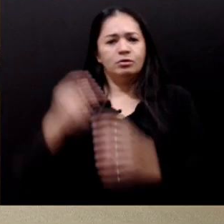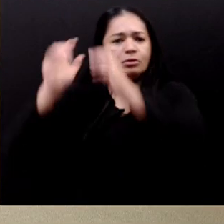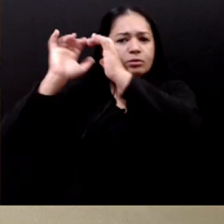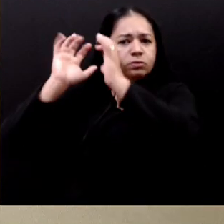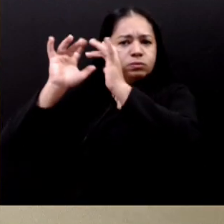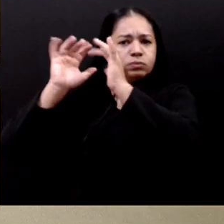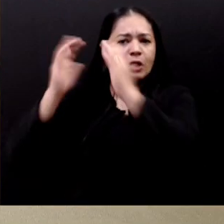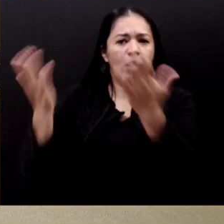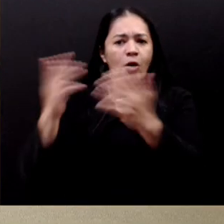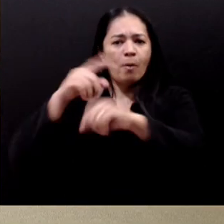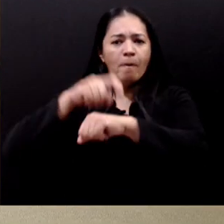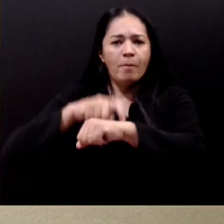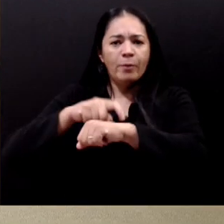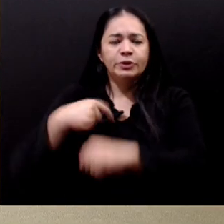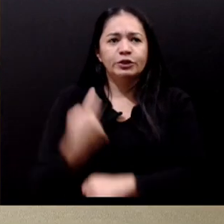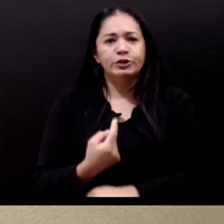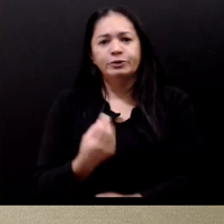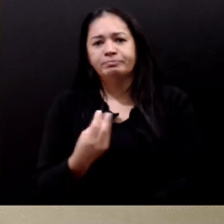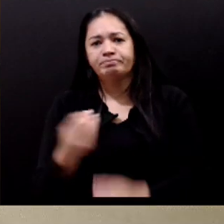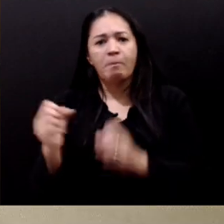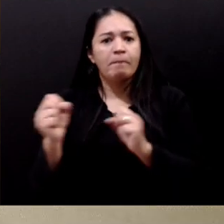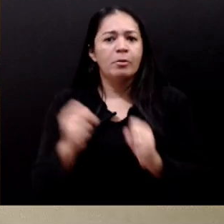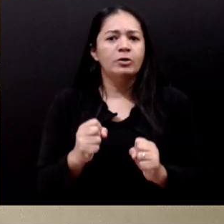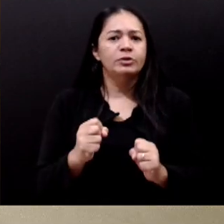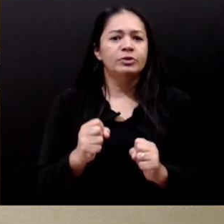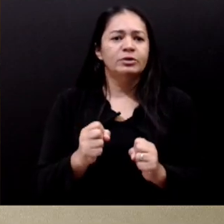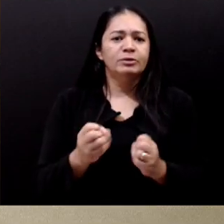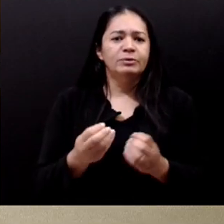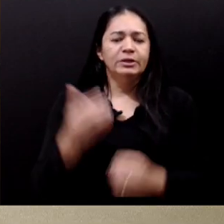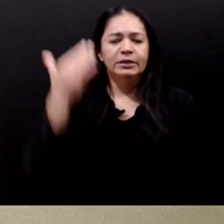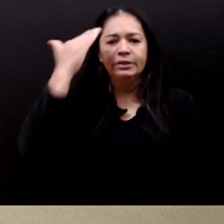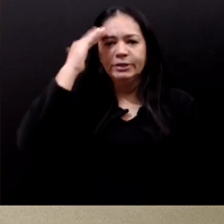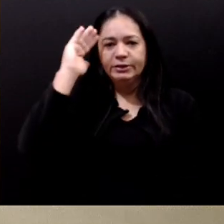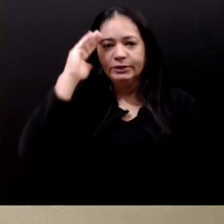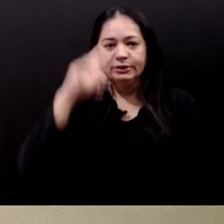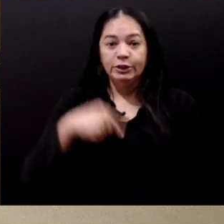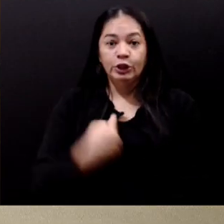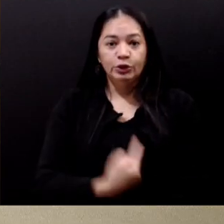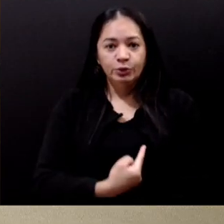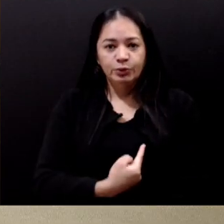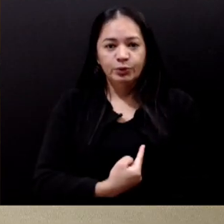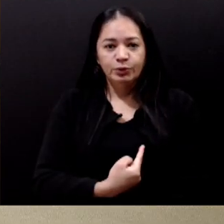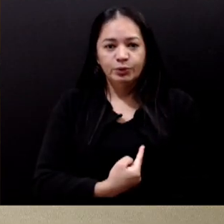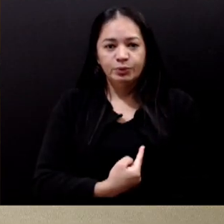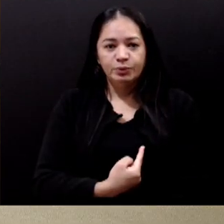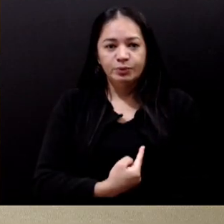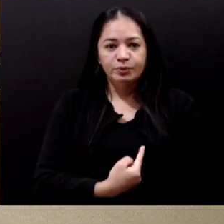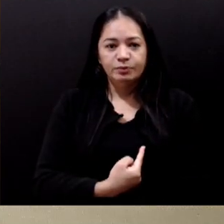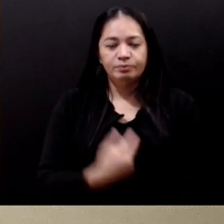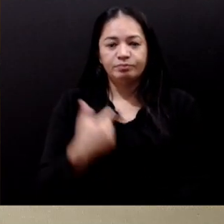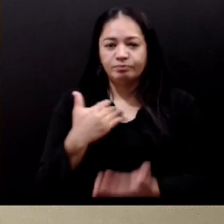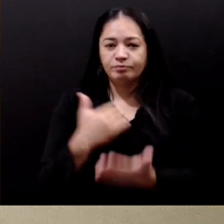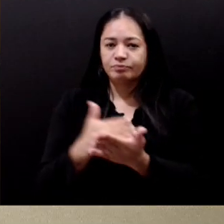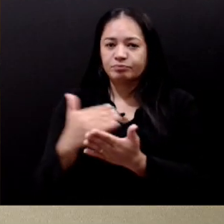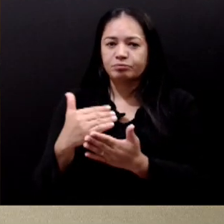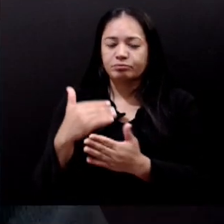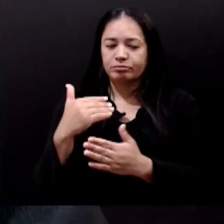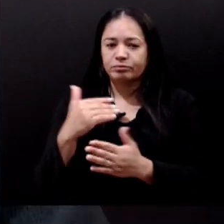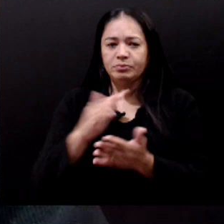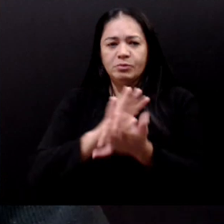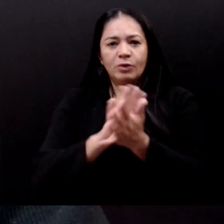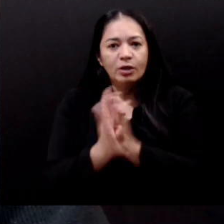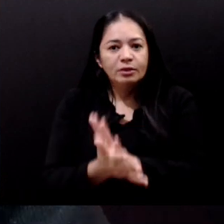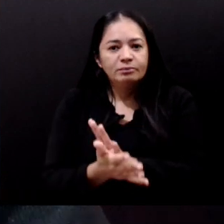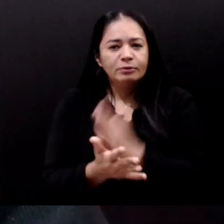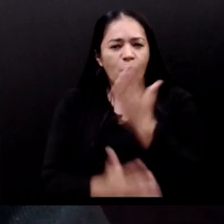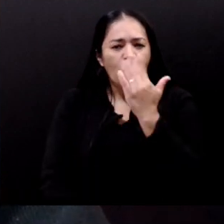de repente, pode entender que nós estamos passando por um terrorismo alimentar? O que que